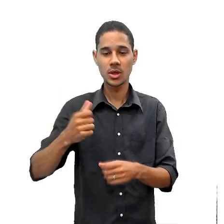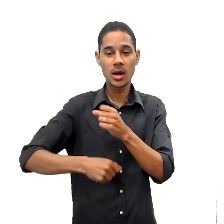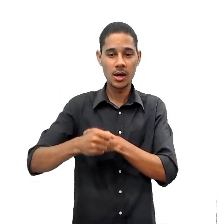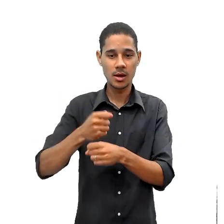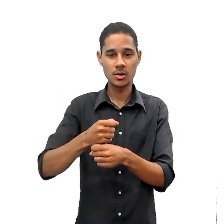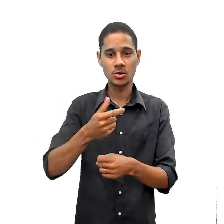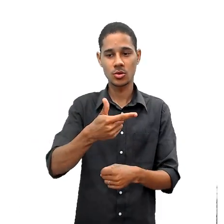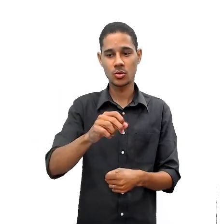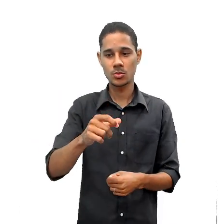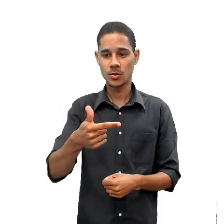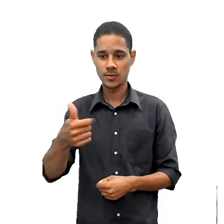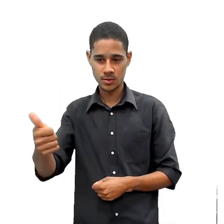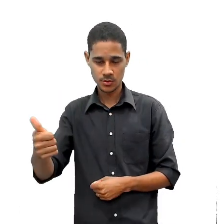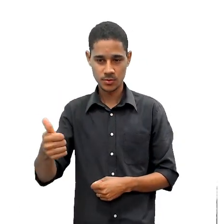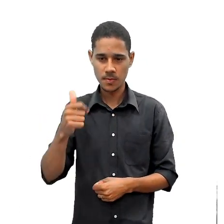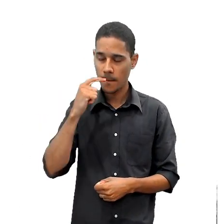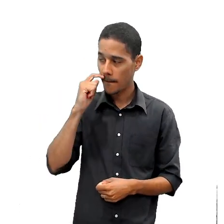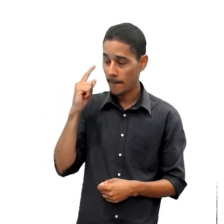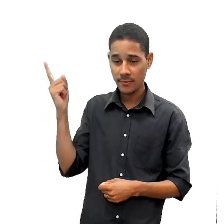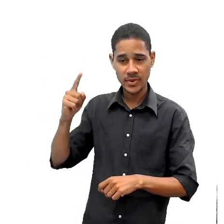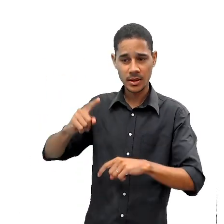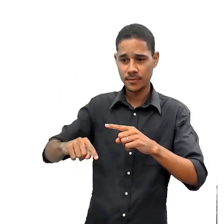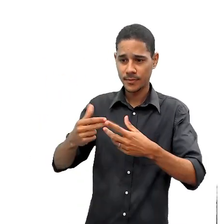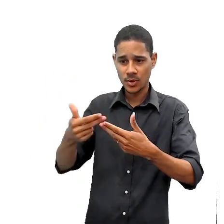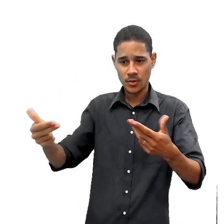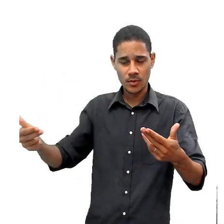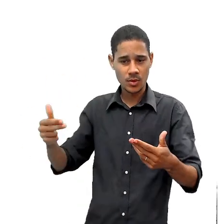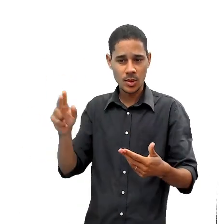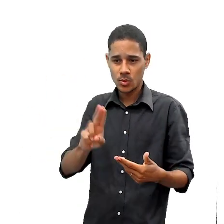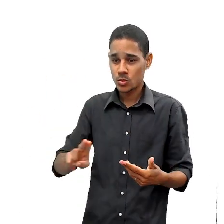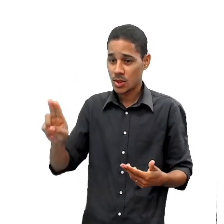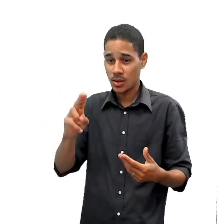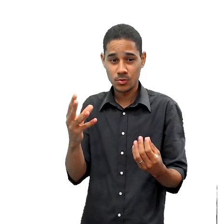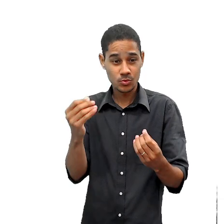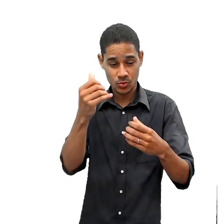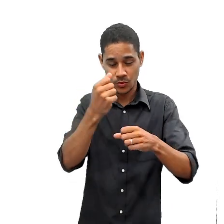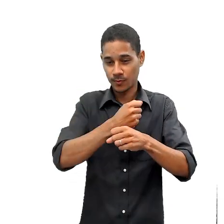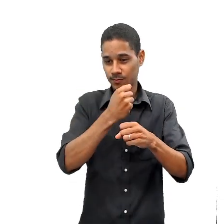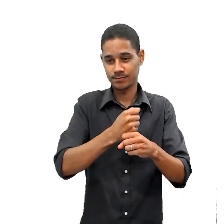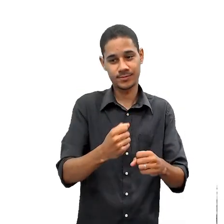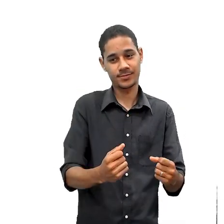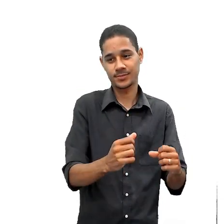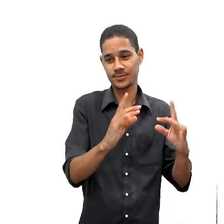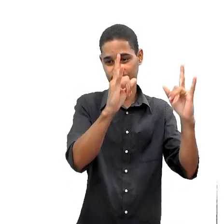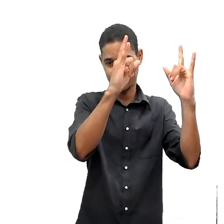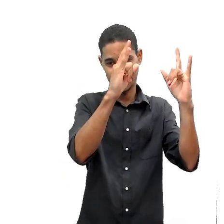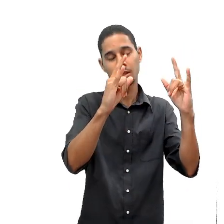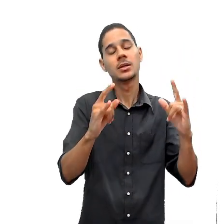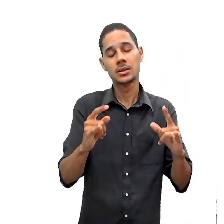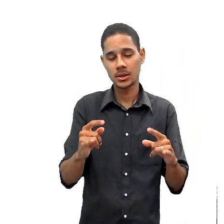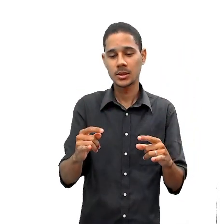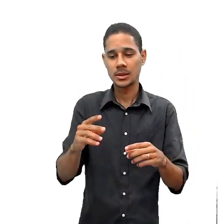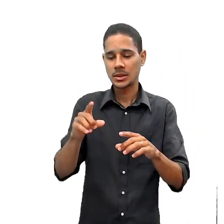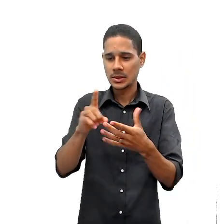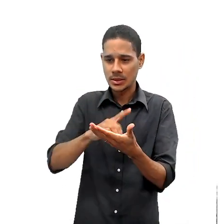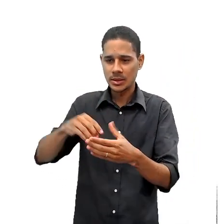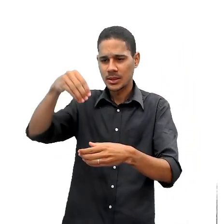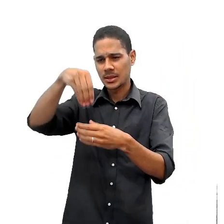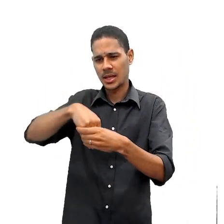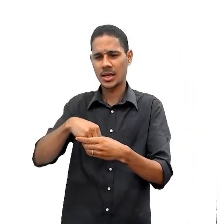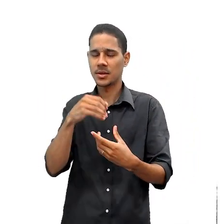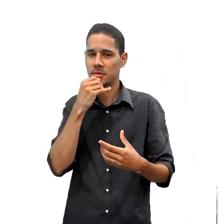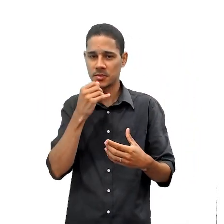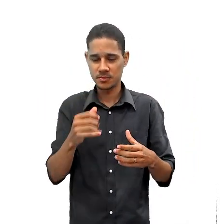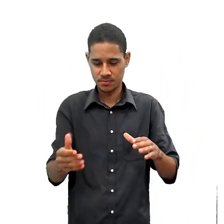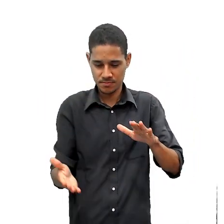gente tem materiais muito utilizados dentro das edificações e dos projetos de interiores. Né? Argamassa,